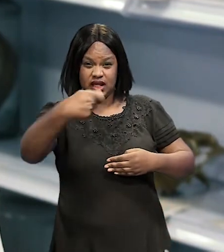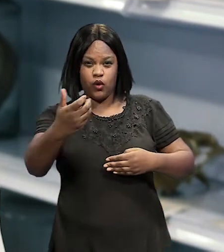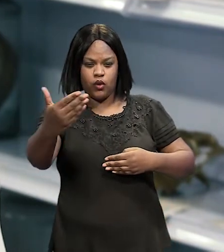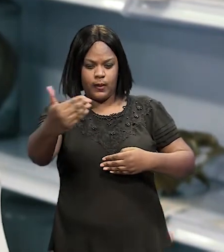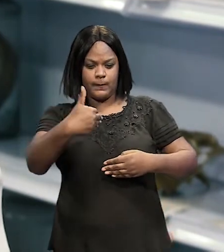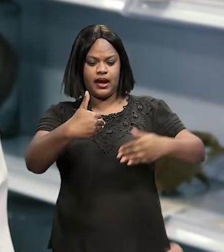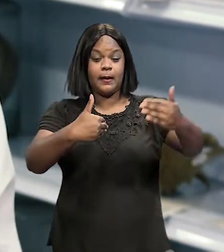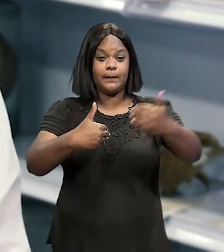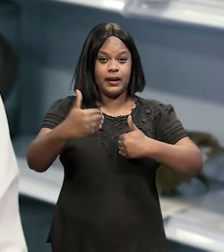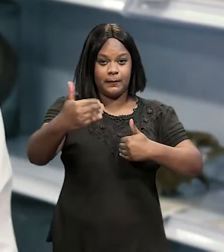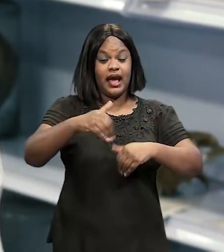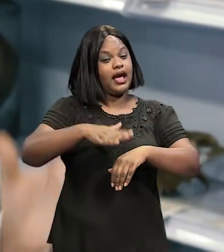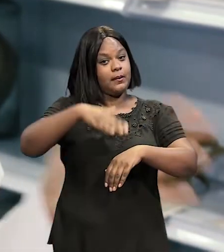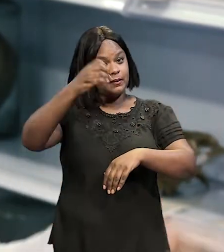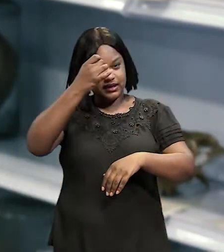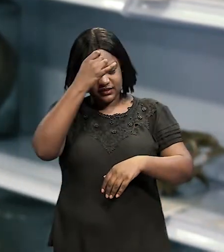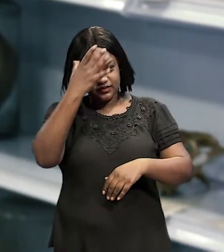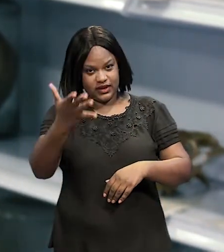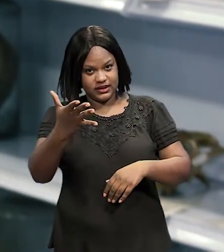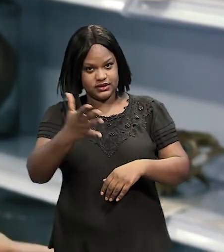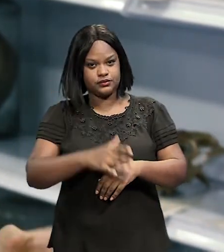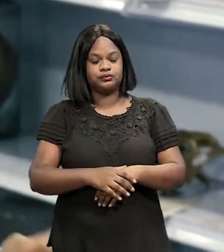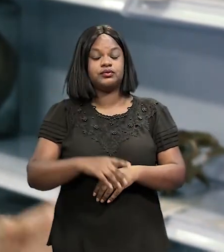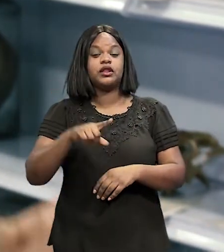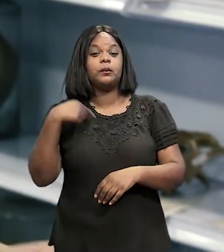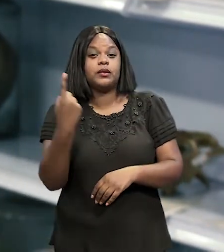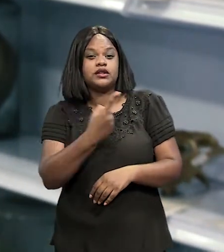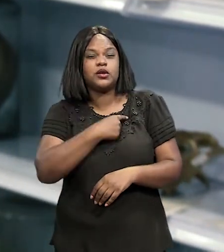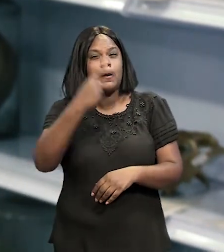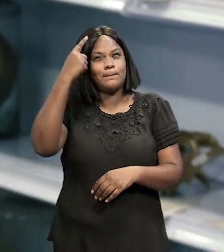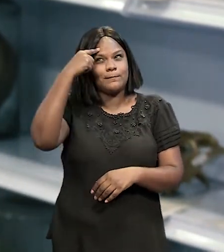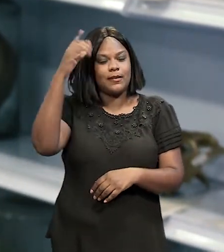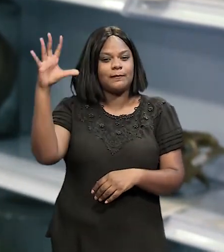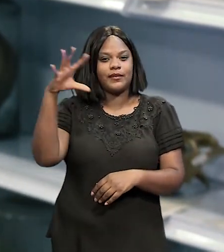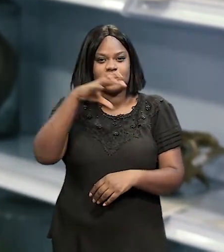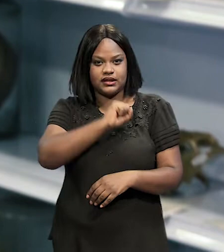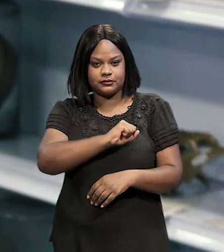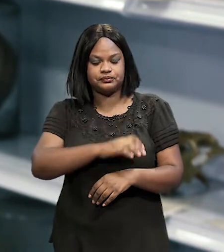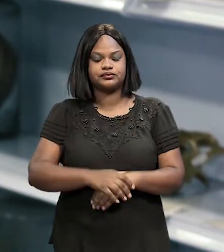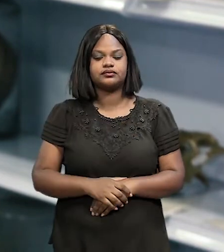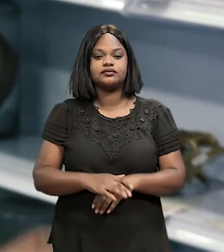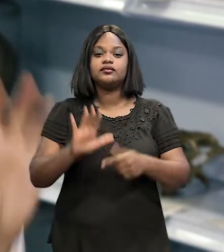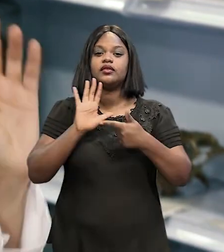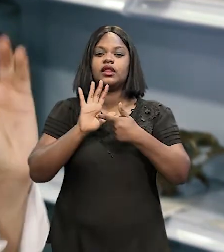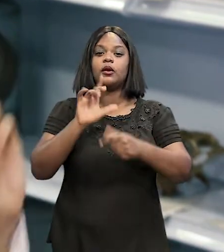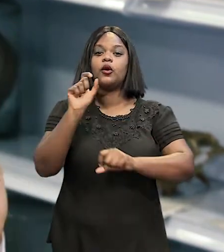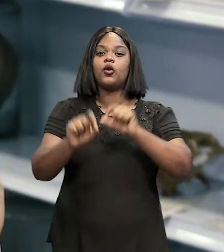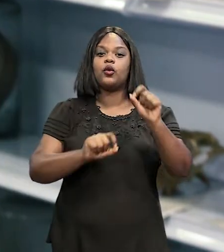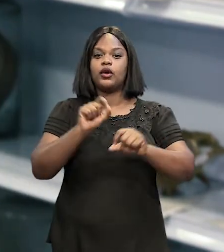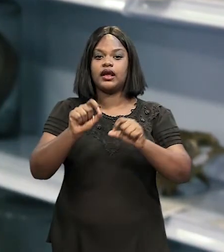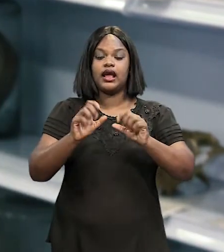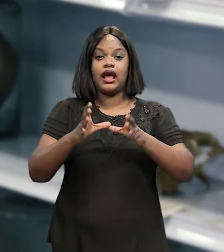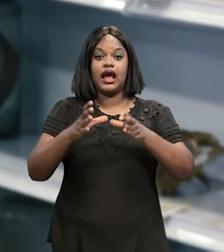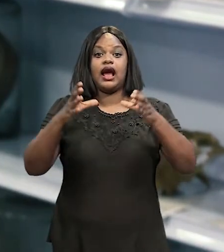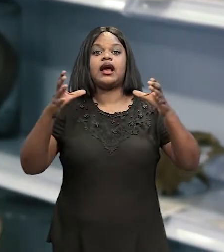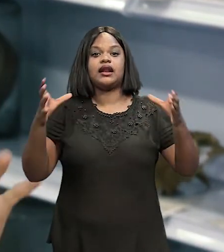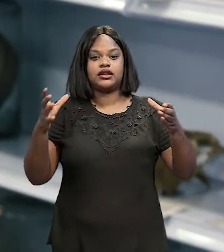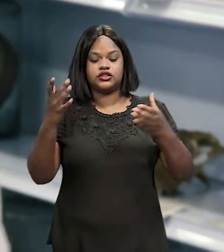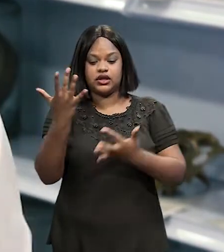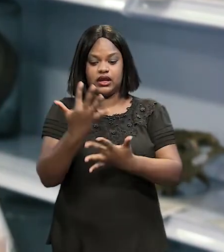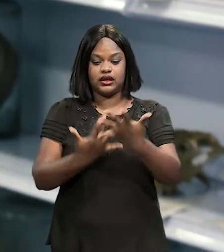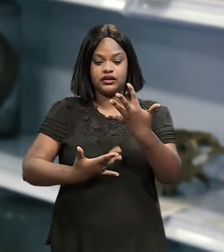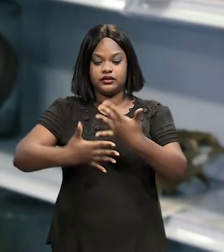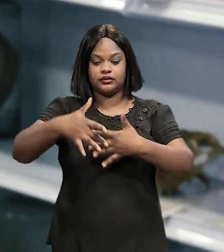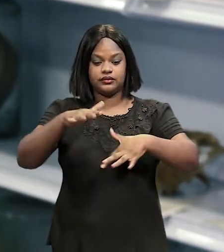adentramos um novo ambiente, precisamos processar e reagir a tudo muito rapidamente. E é isso que determina essa maior nitidez do